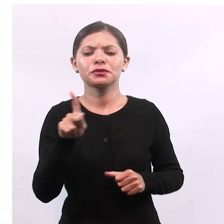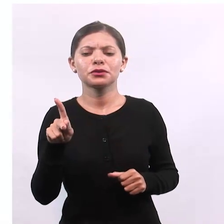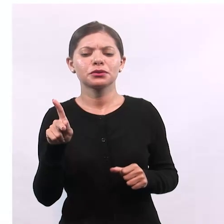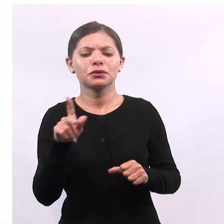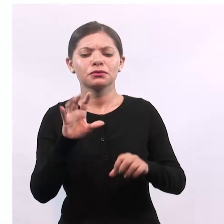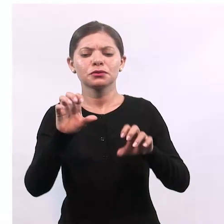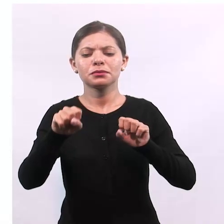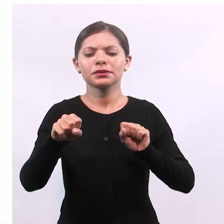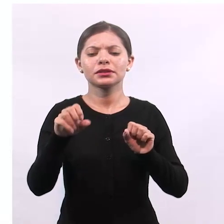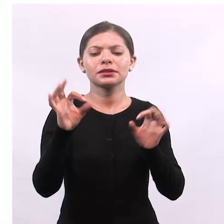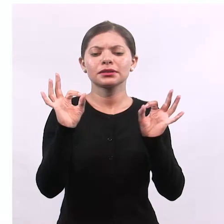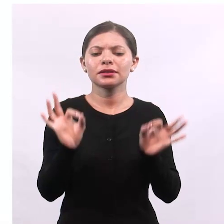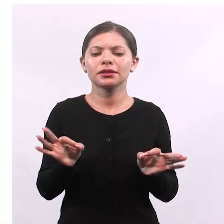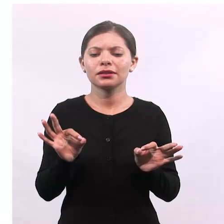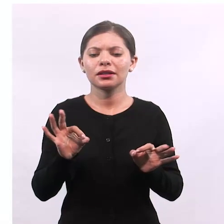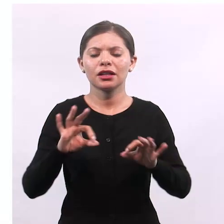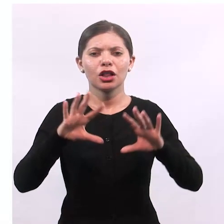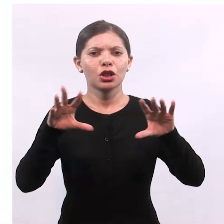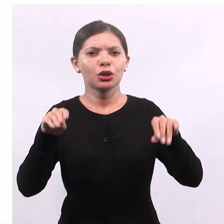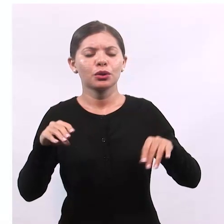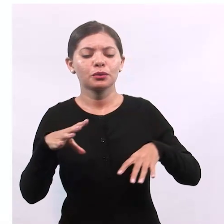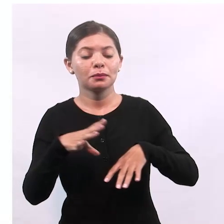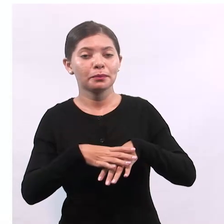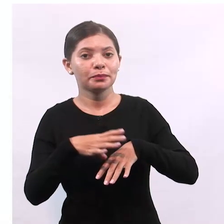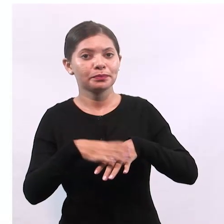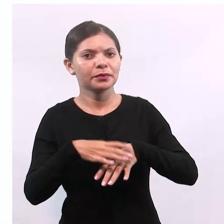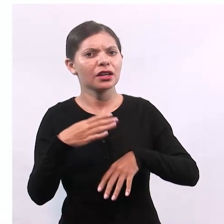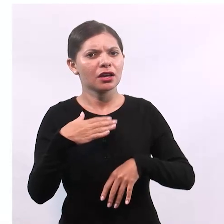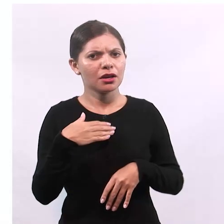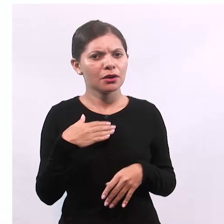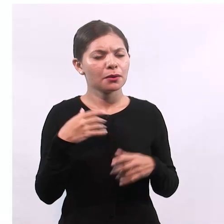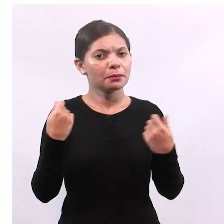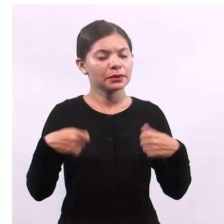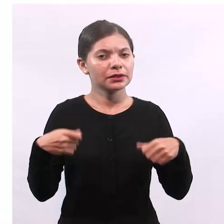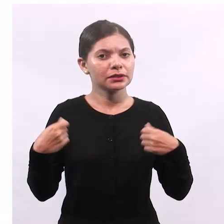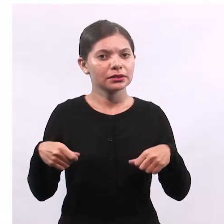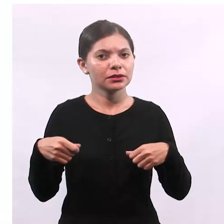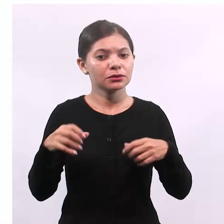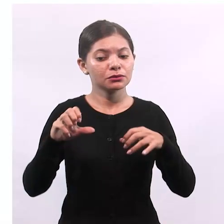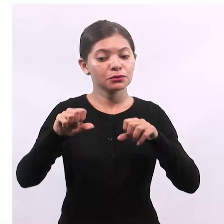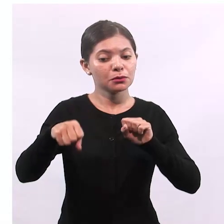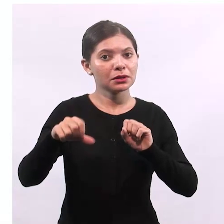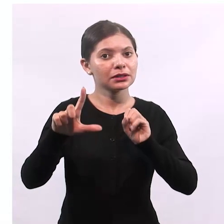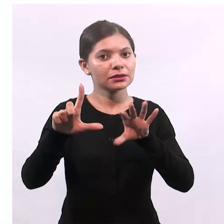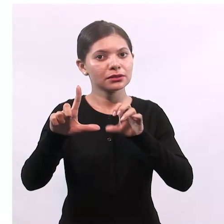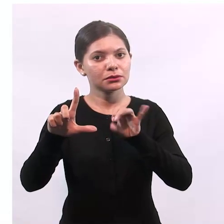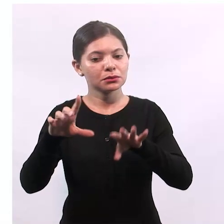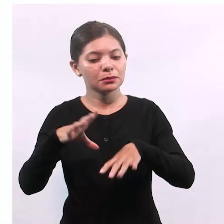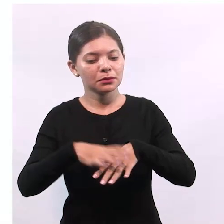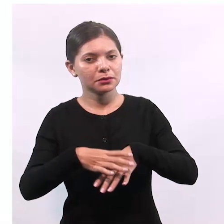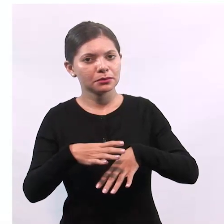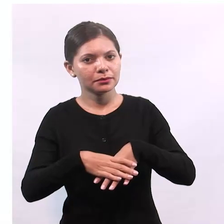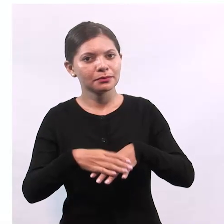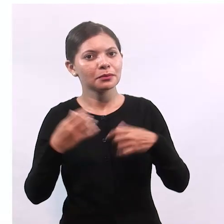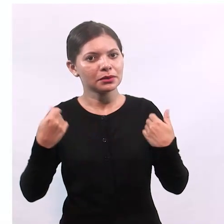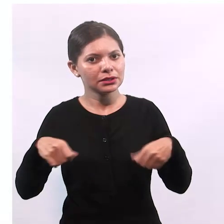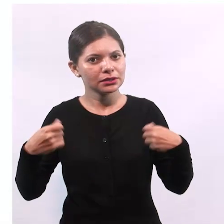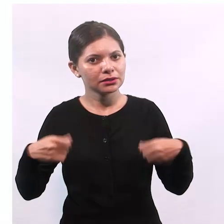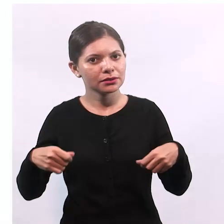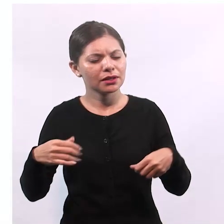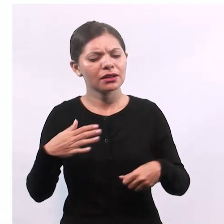de Formação adequada Ah se eu tô dando aula de matemática eu tenho que ser formado em matemática e licenciatura de